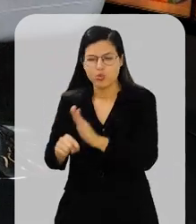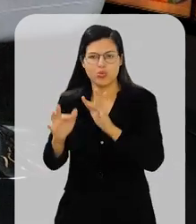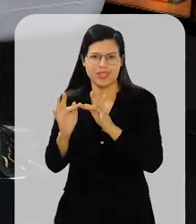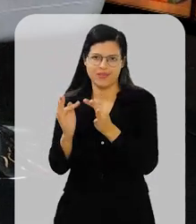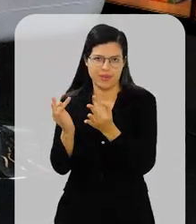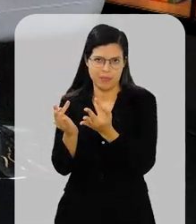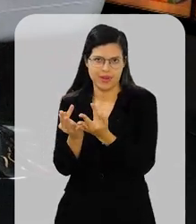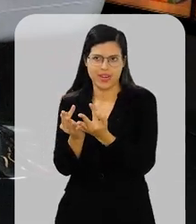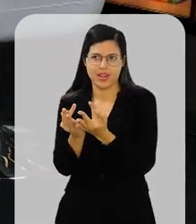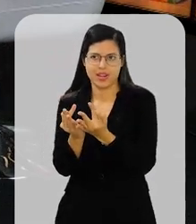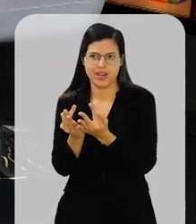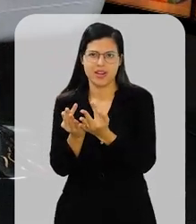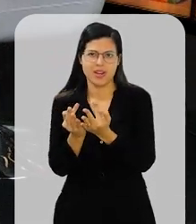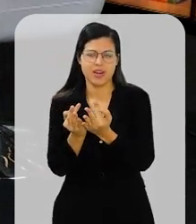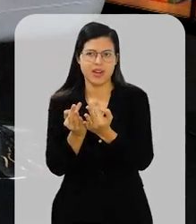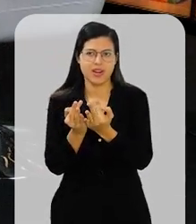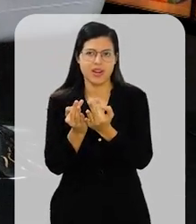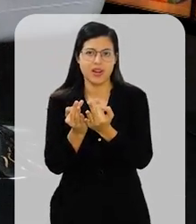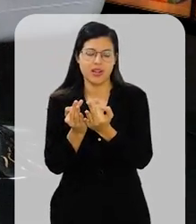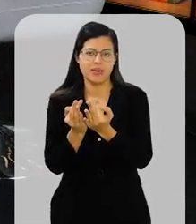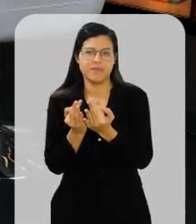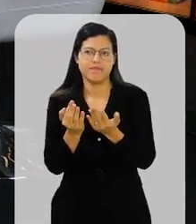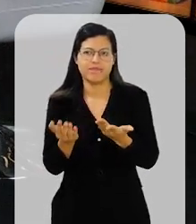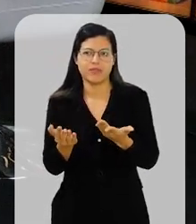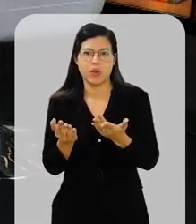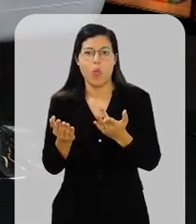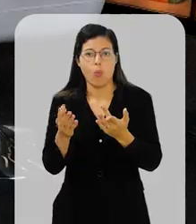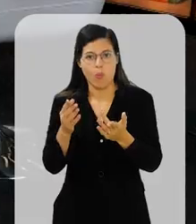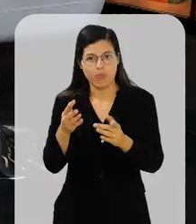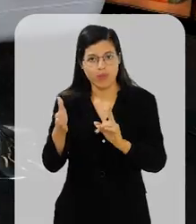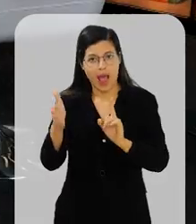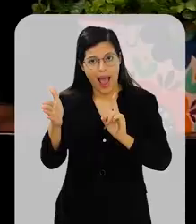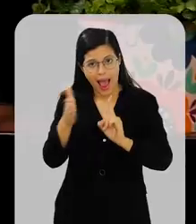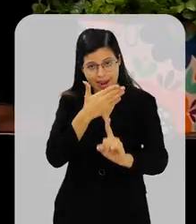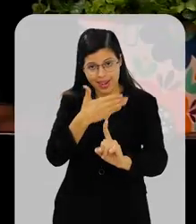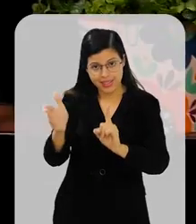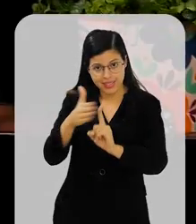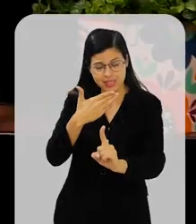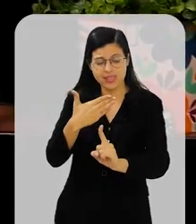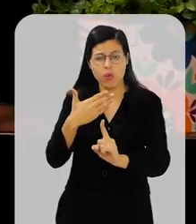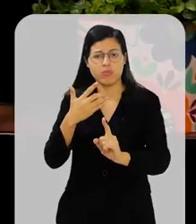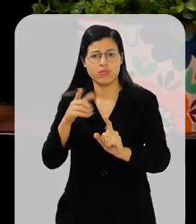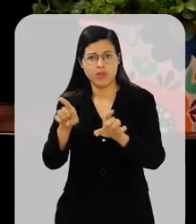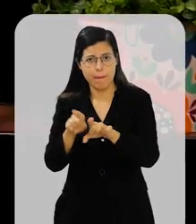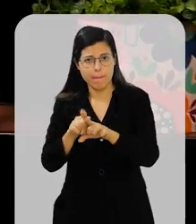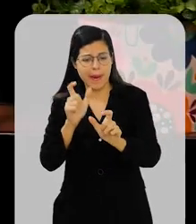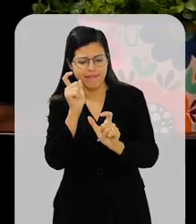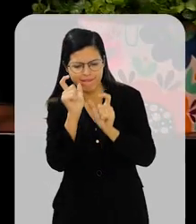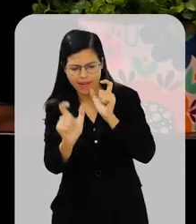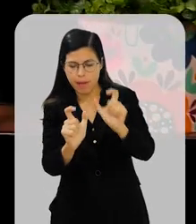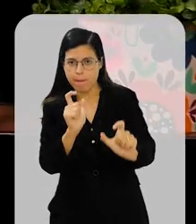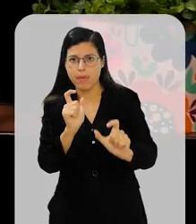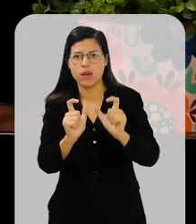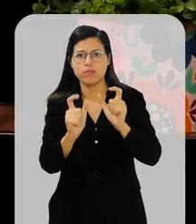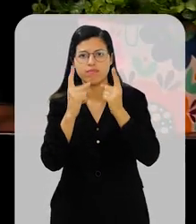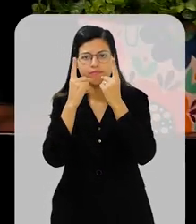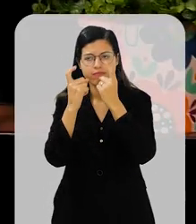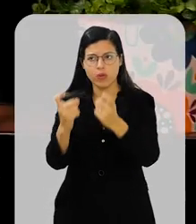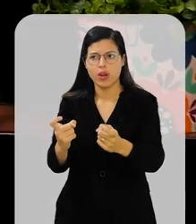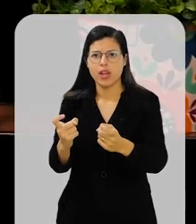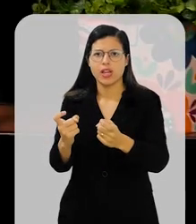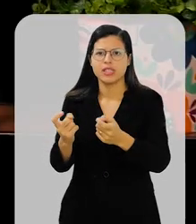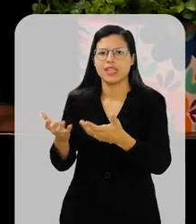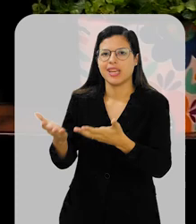o provedor da família. Então, fica aquela agressão física, verbal, que é o